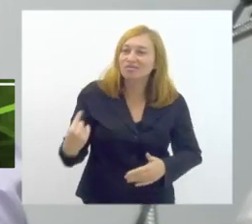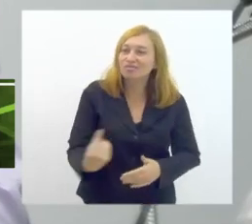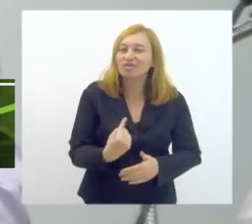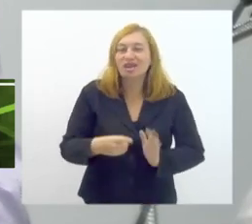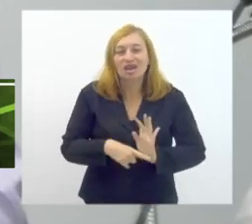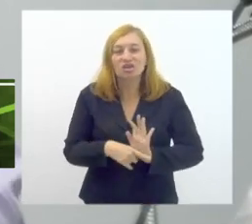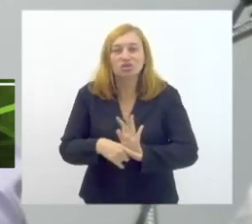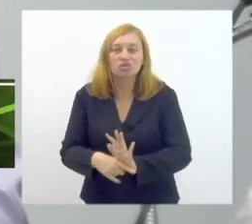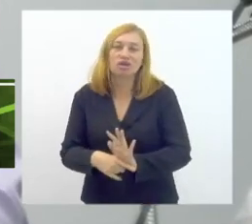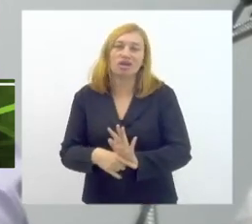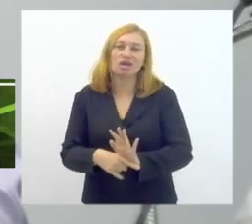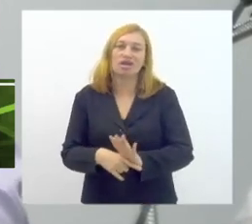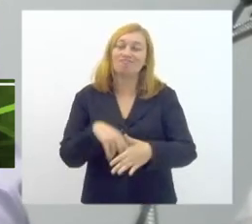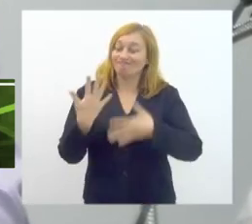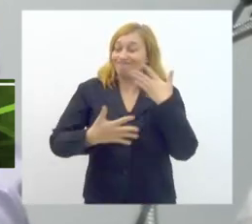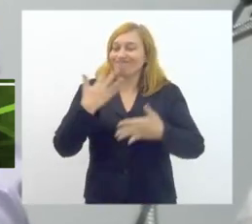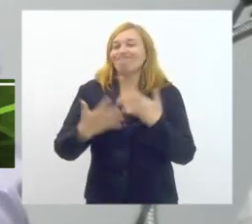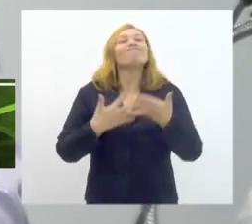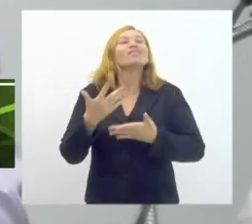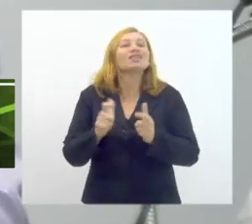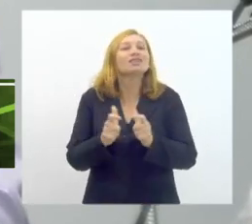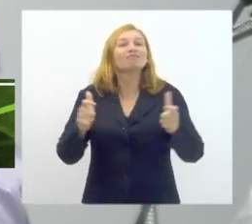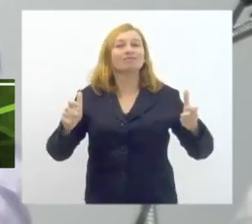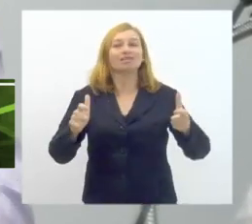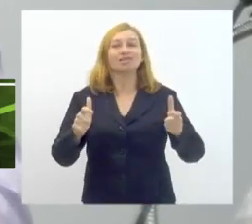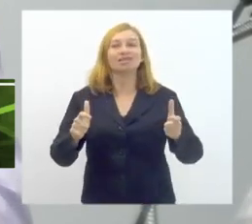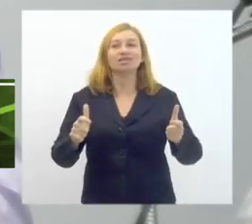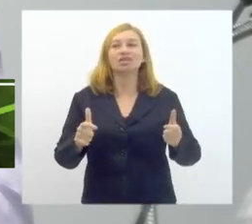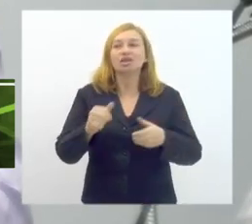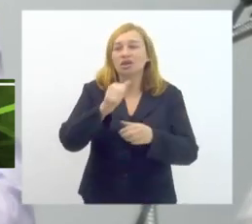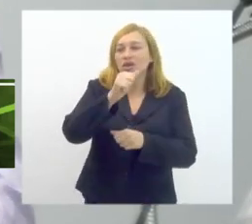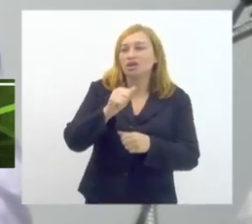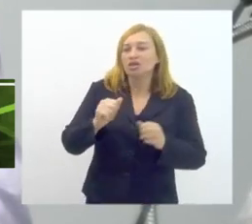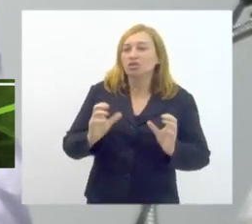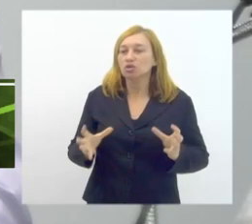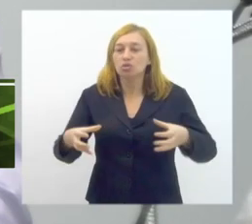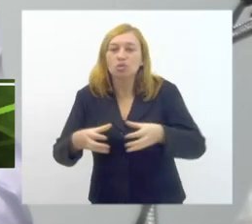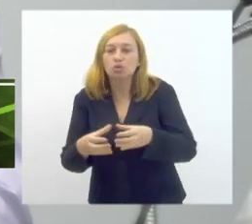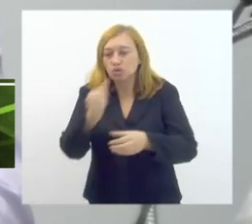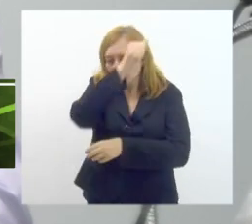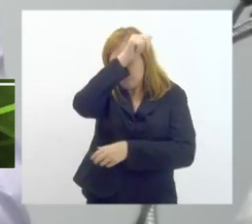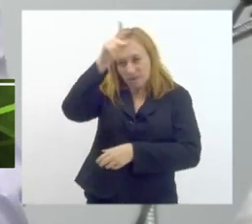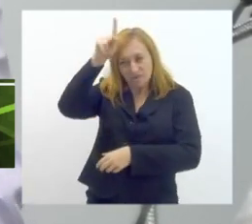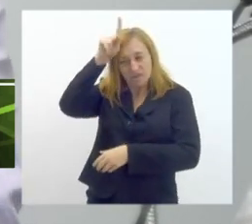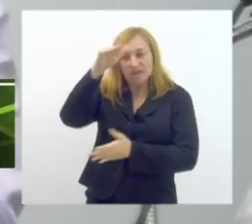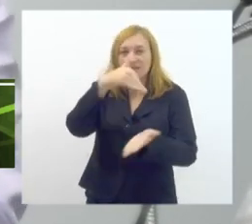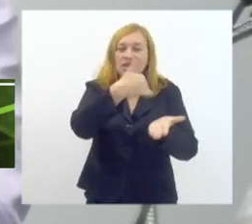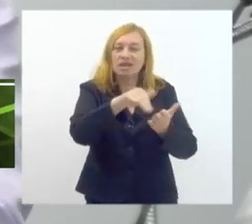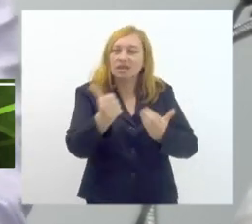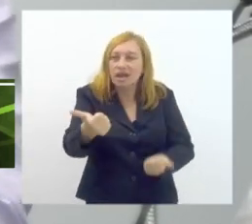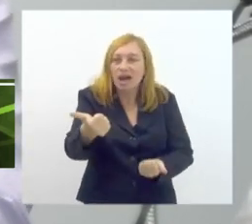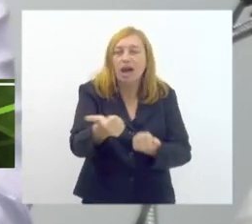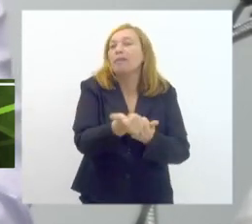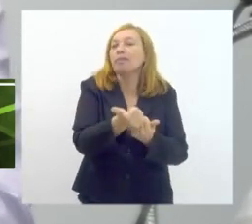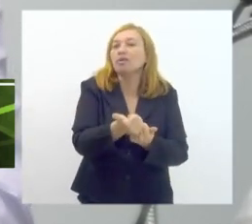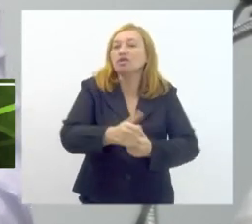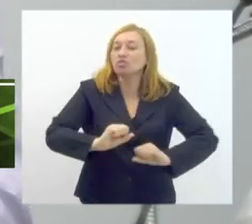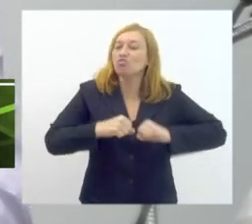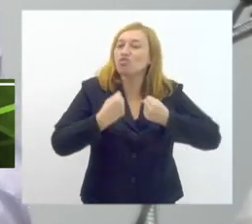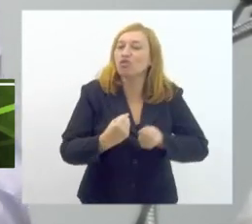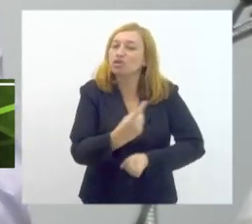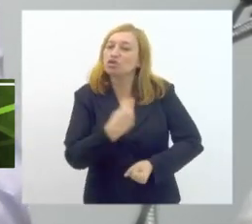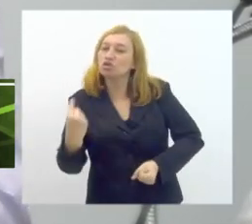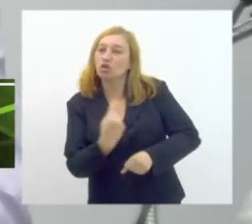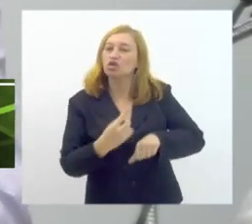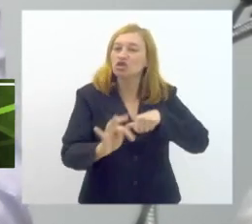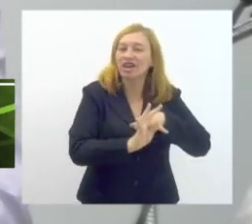satisfação enorme. E eu acho que com essa plenária, com esse conjunto de prefeitos e secretários apoiando, juntamente com o esforço de nós